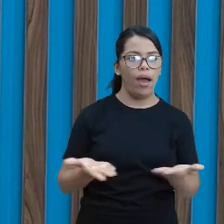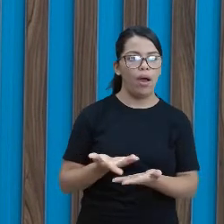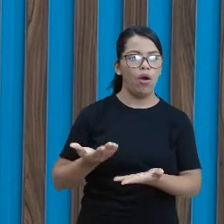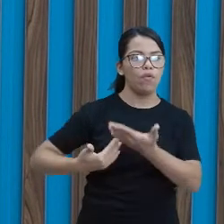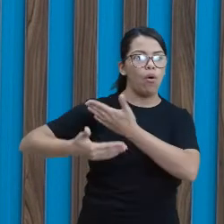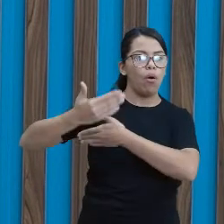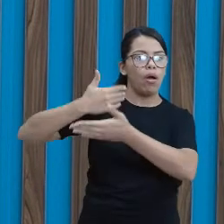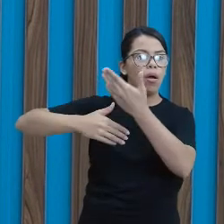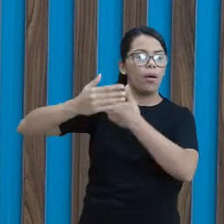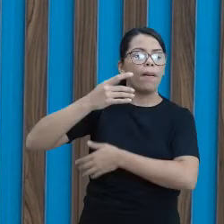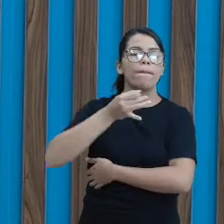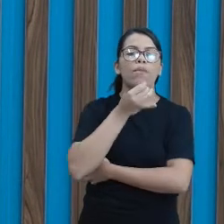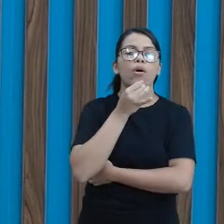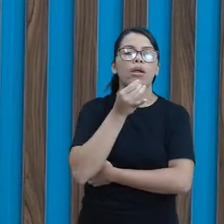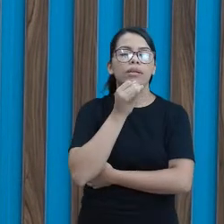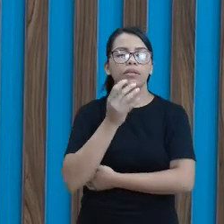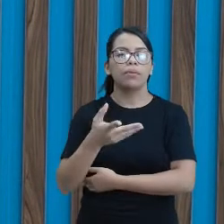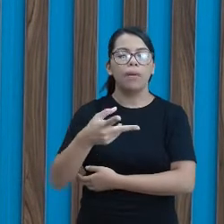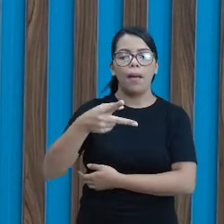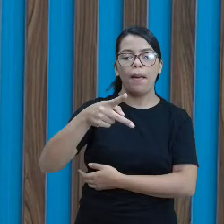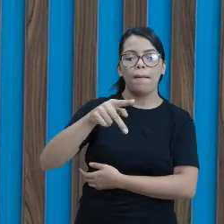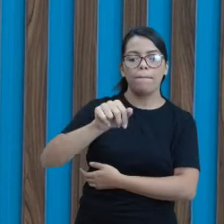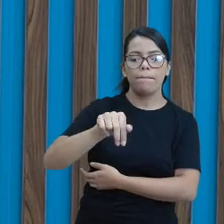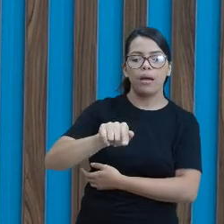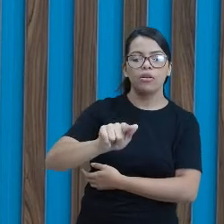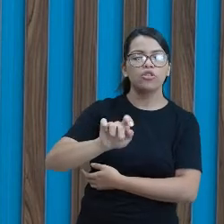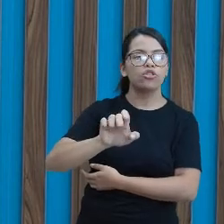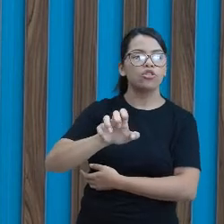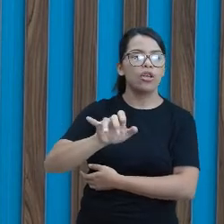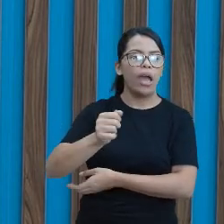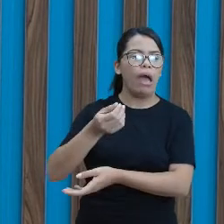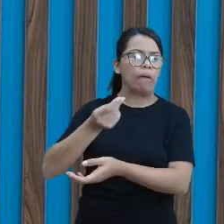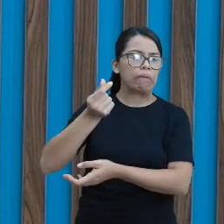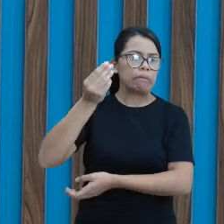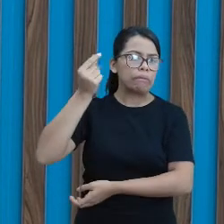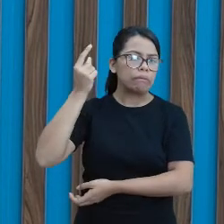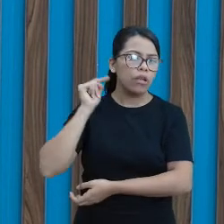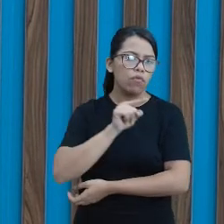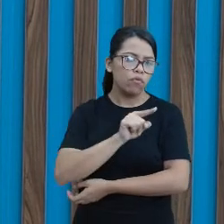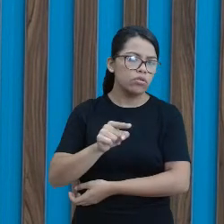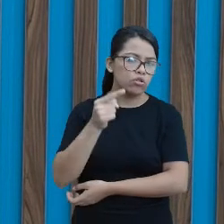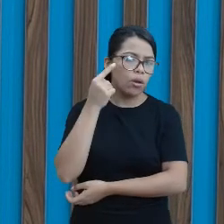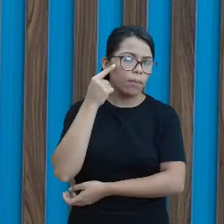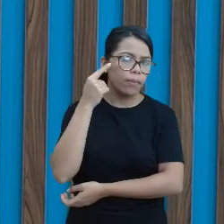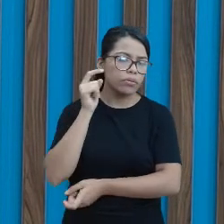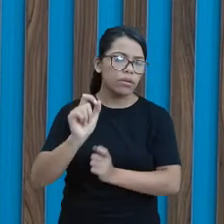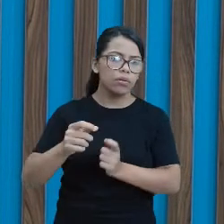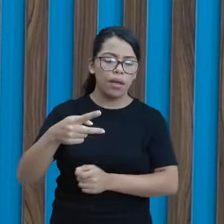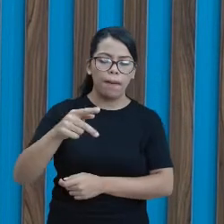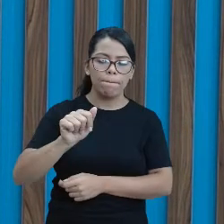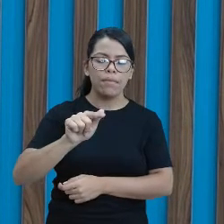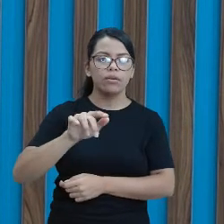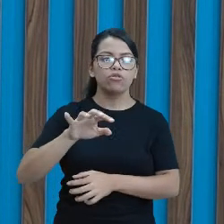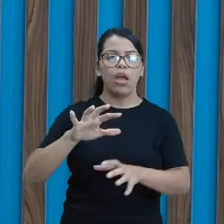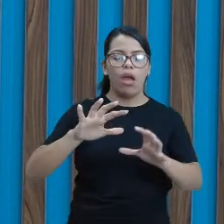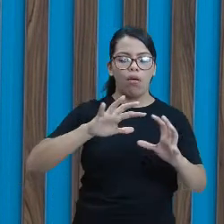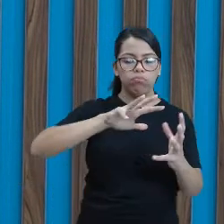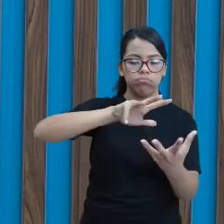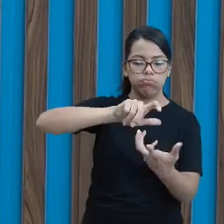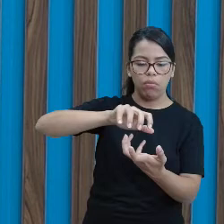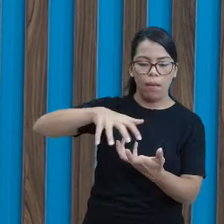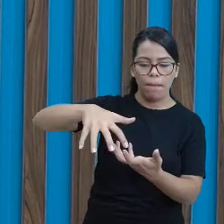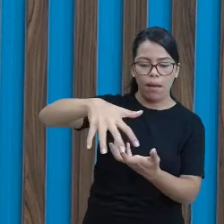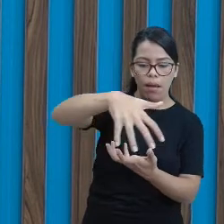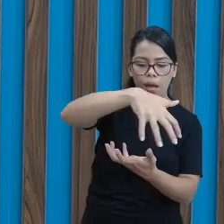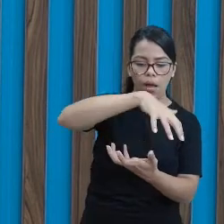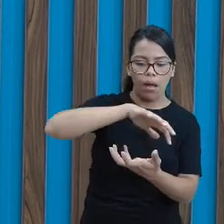da Pangeia, pessoal. Vocês já pararam para pensar que a questão aí, né, da formação dos continentes, à medida que eles